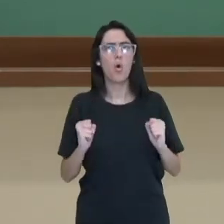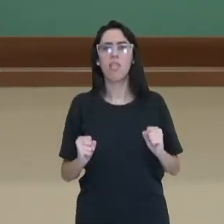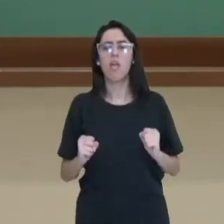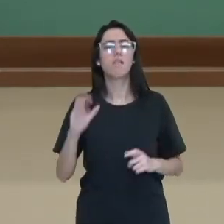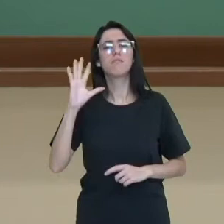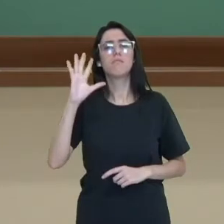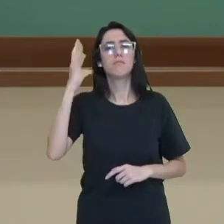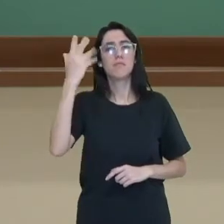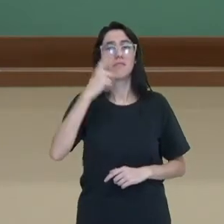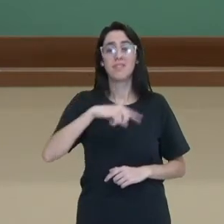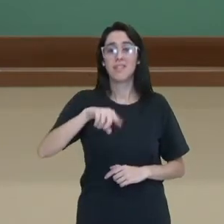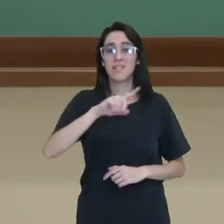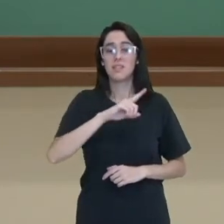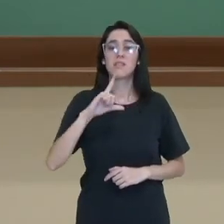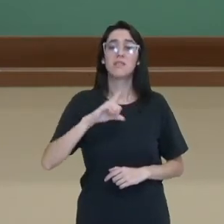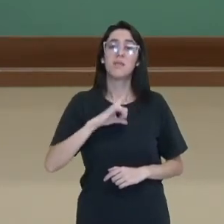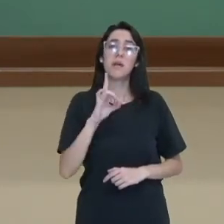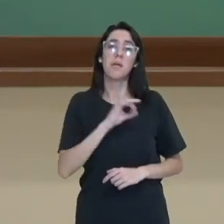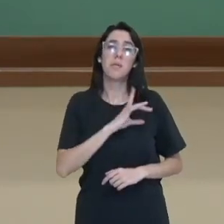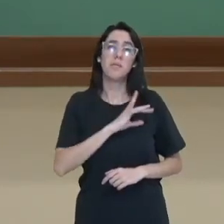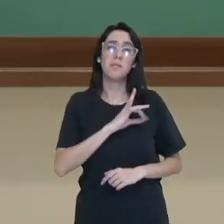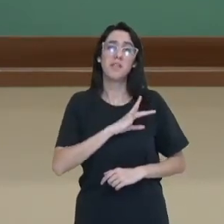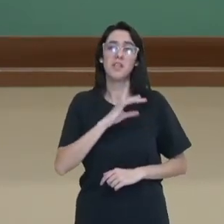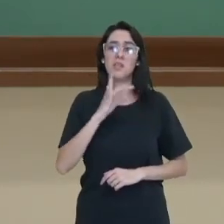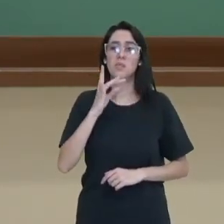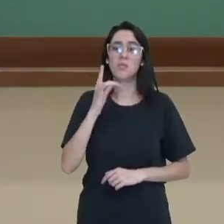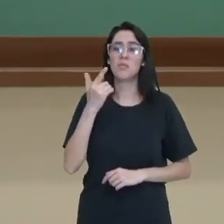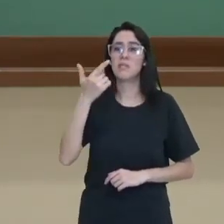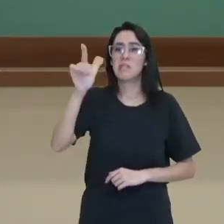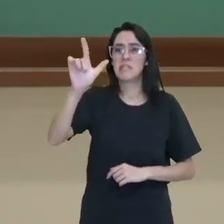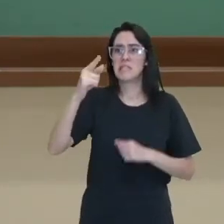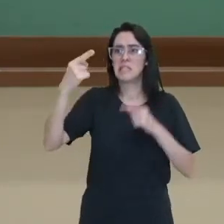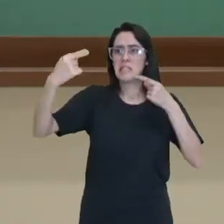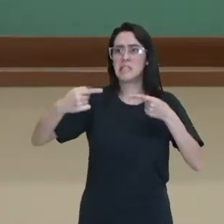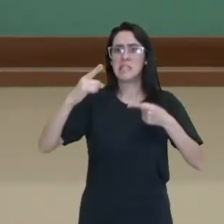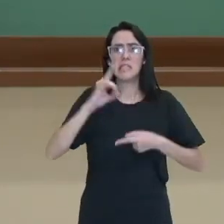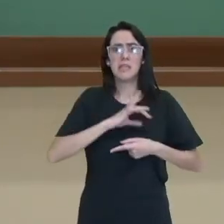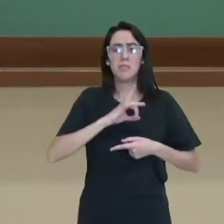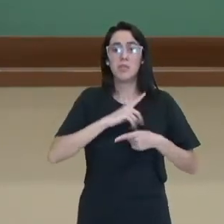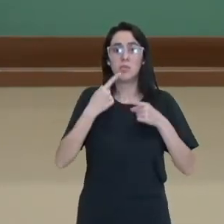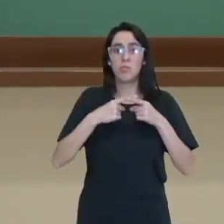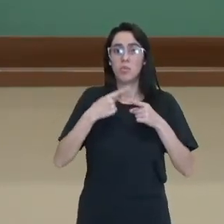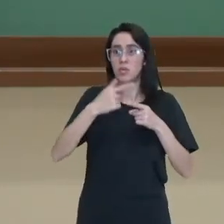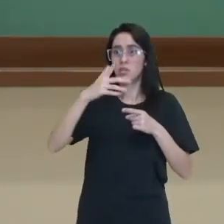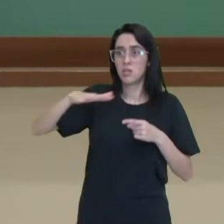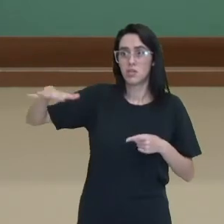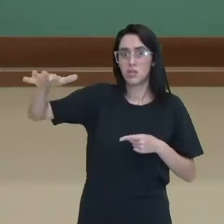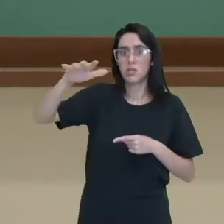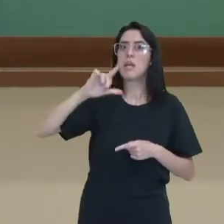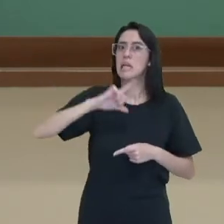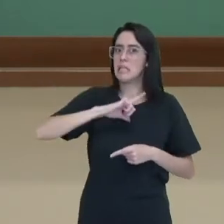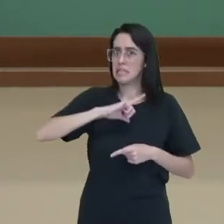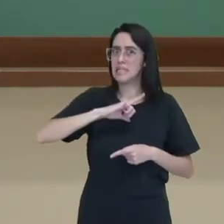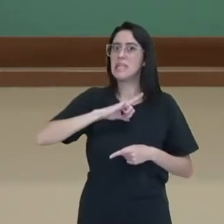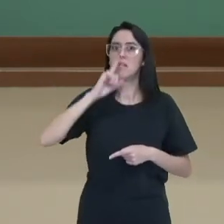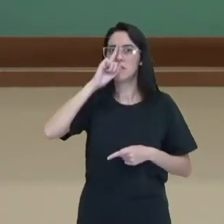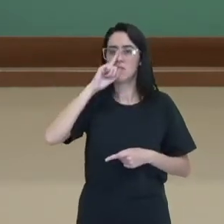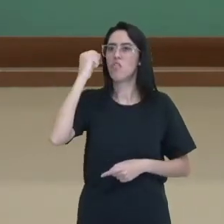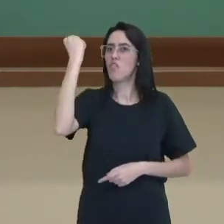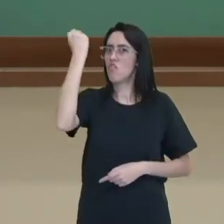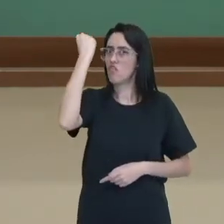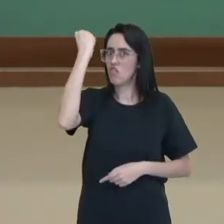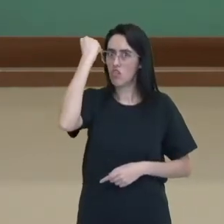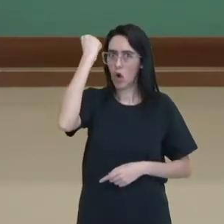eles temiam muito o adversário, porque qualquer um deles que atacasse sofreria represália e o